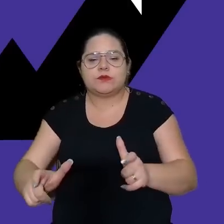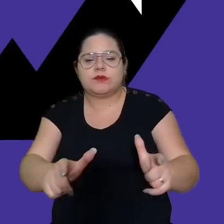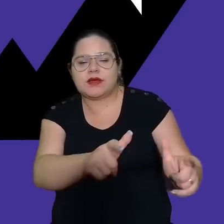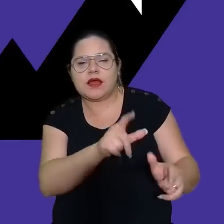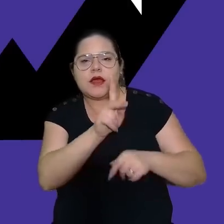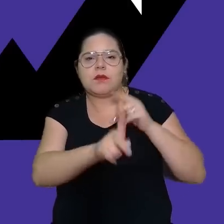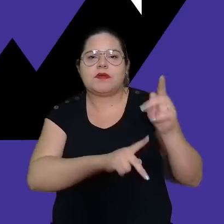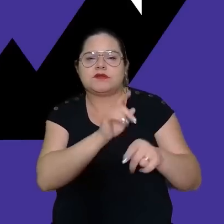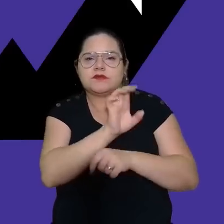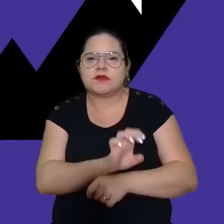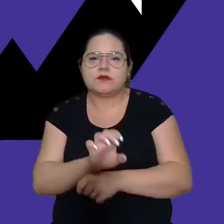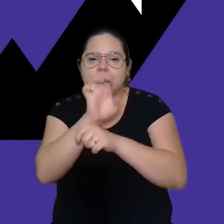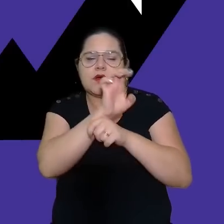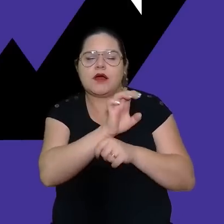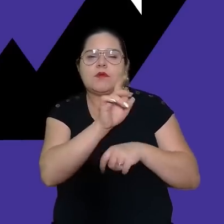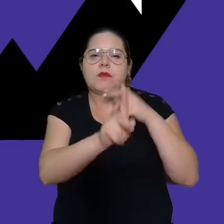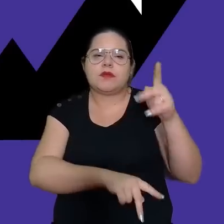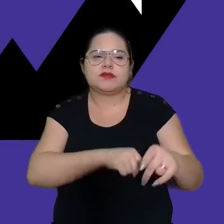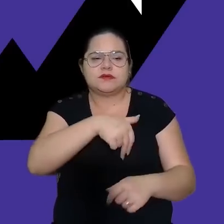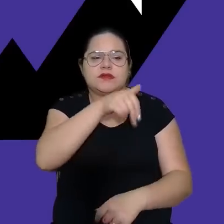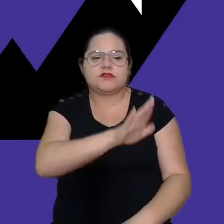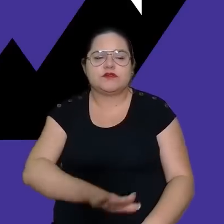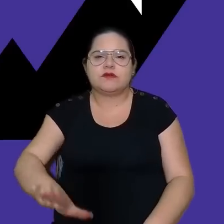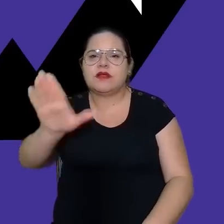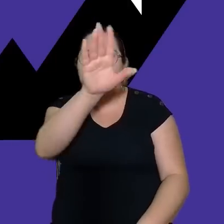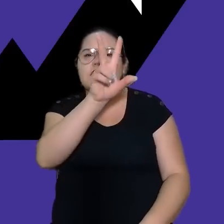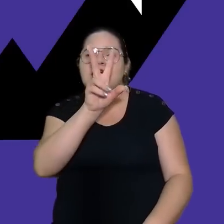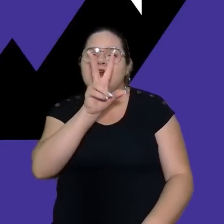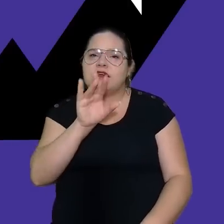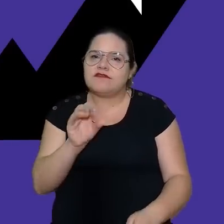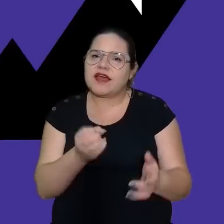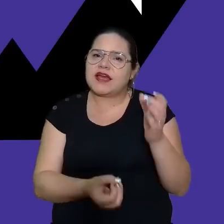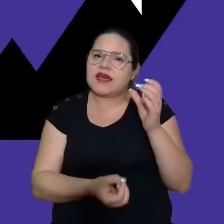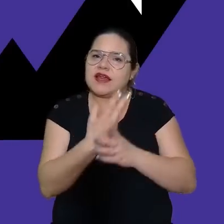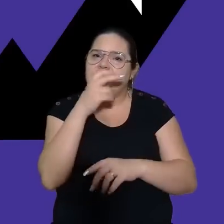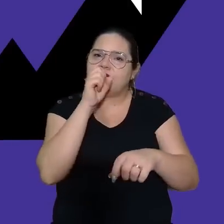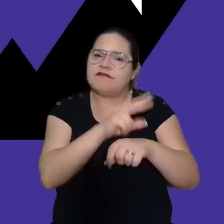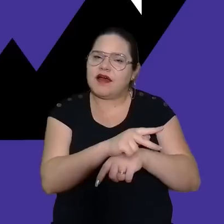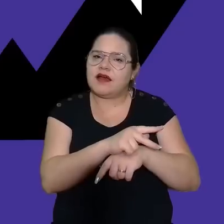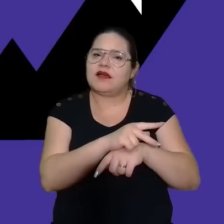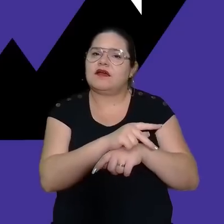para a população nacional e que vai gerar emprego e renda, tem que demorar